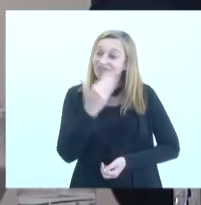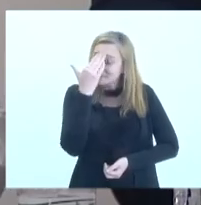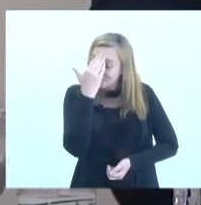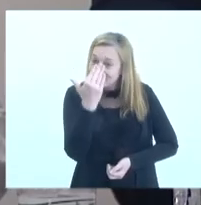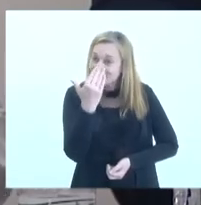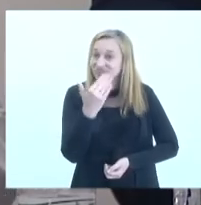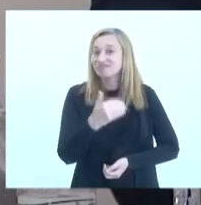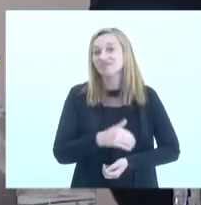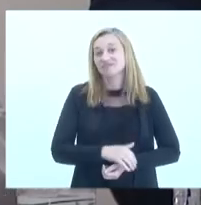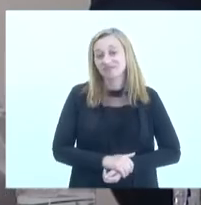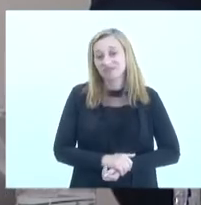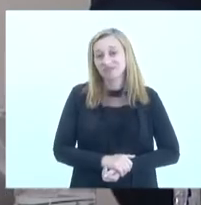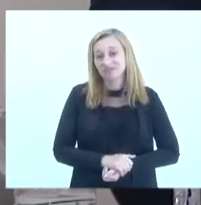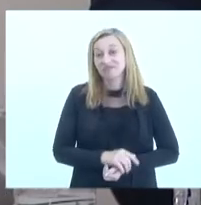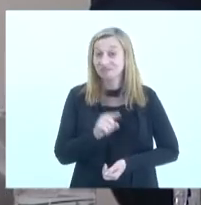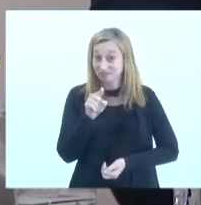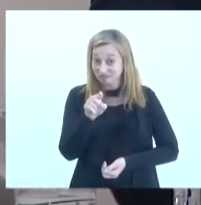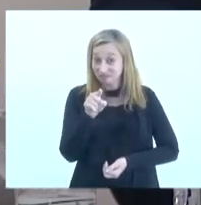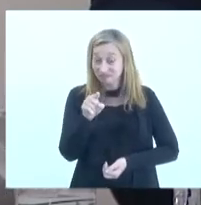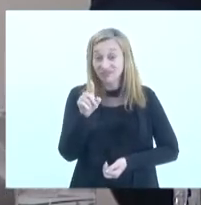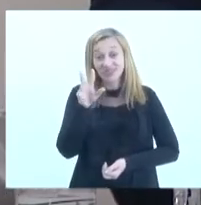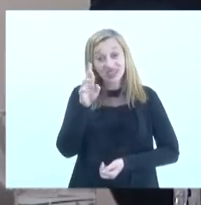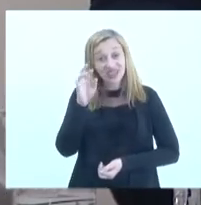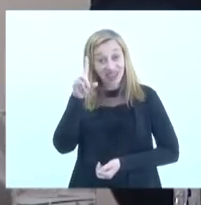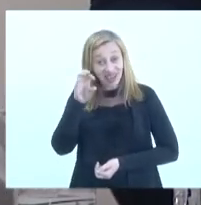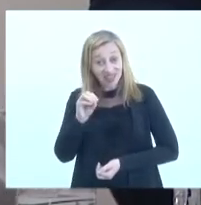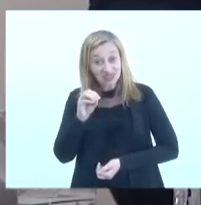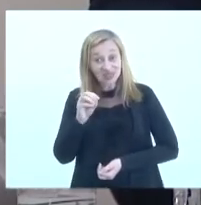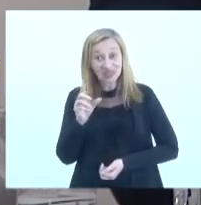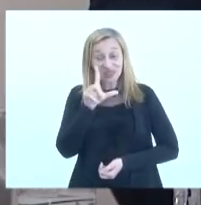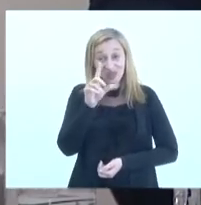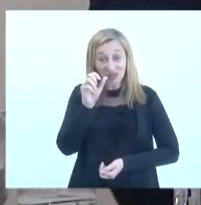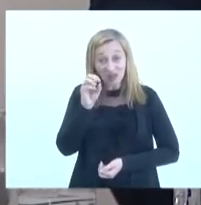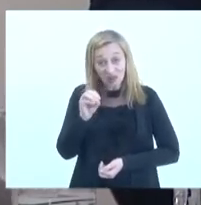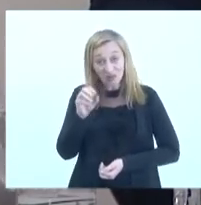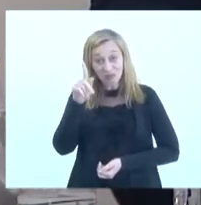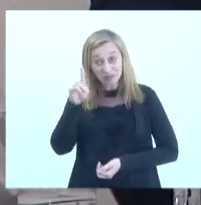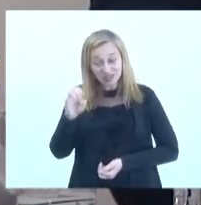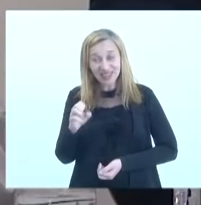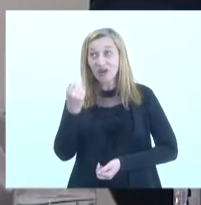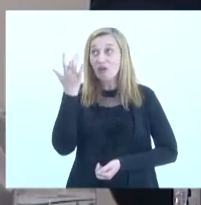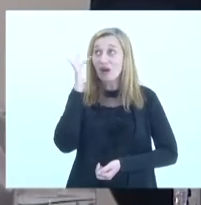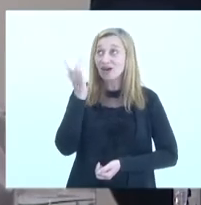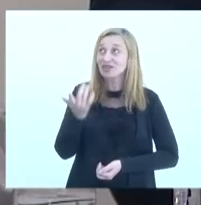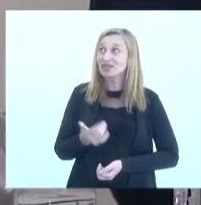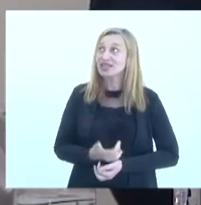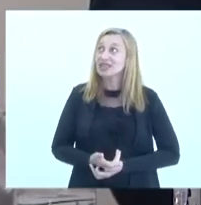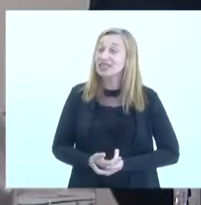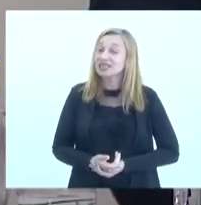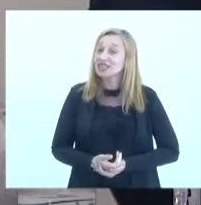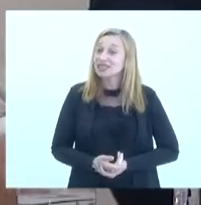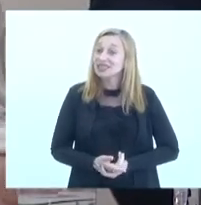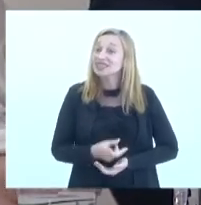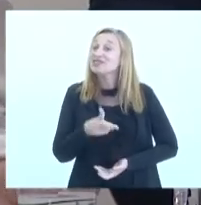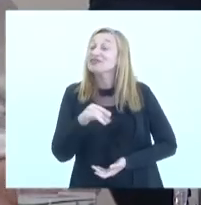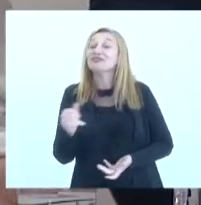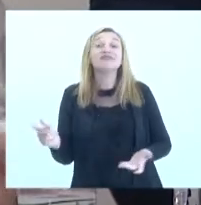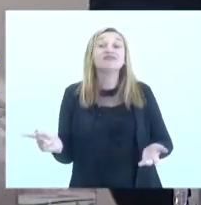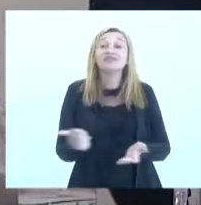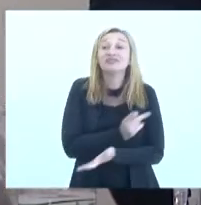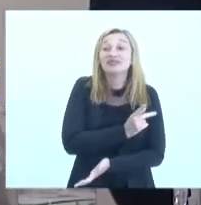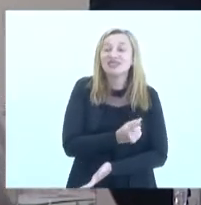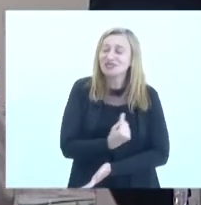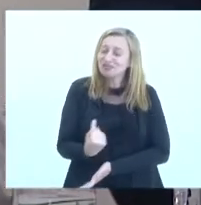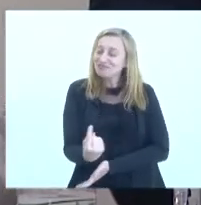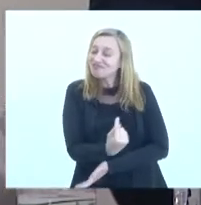agradecer muito a você, Ricardo Lotti. Eu acho que o que vai acontecer na